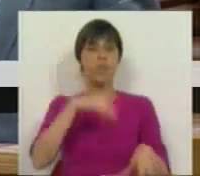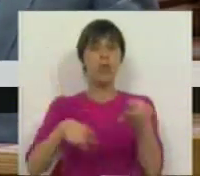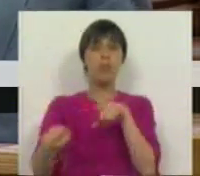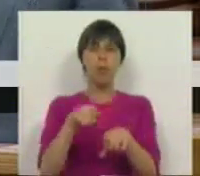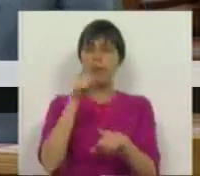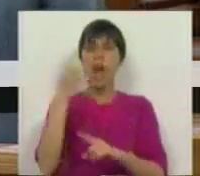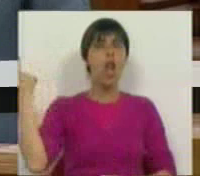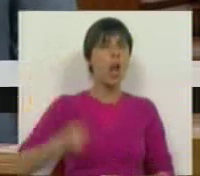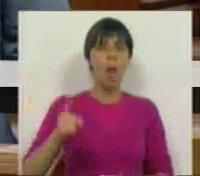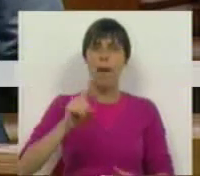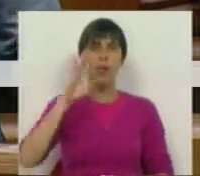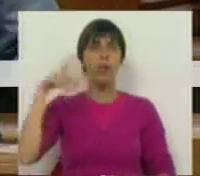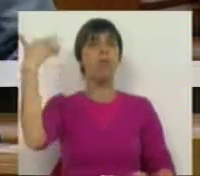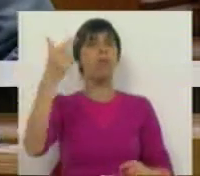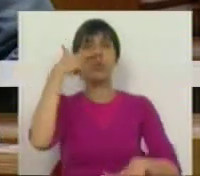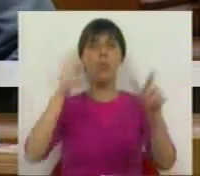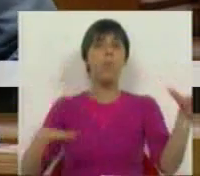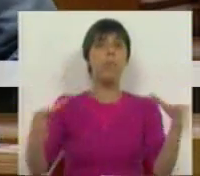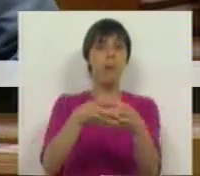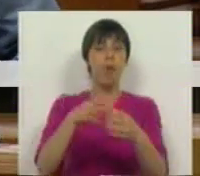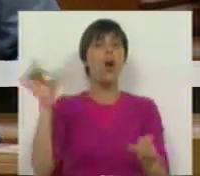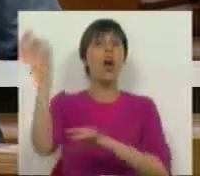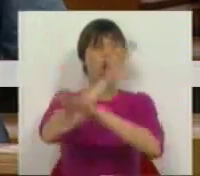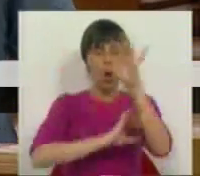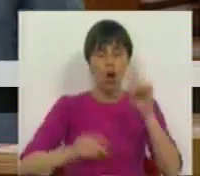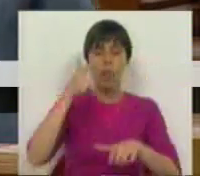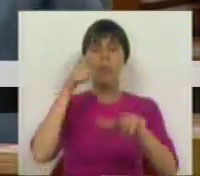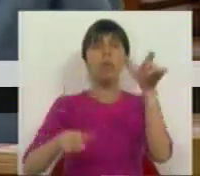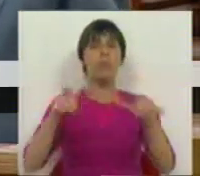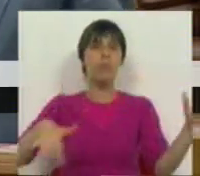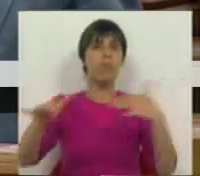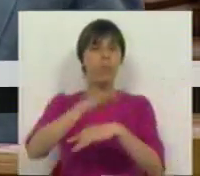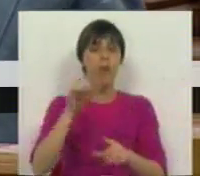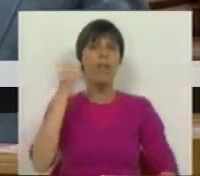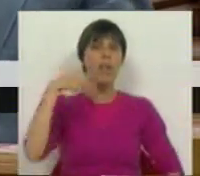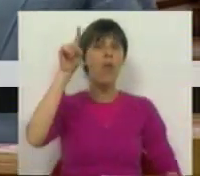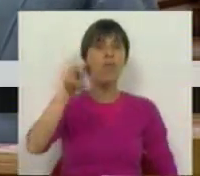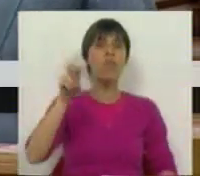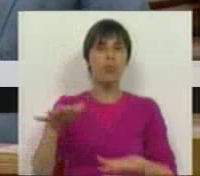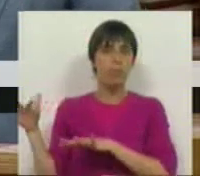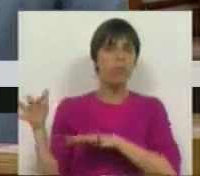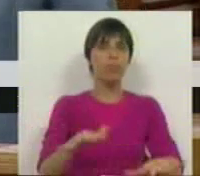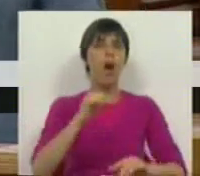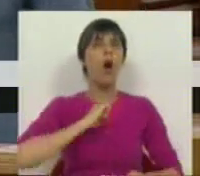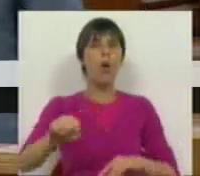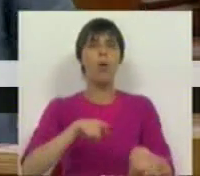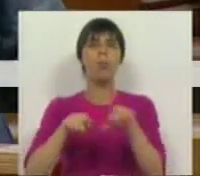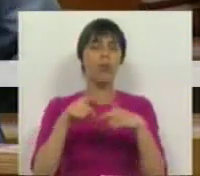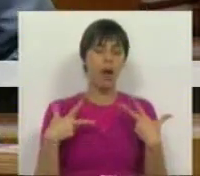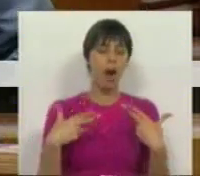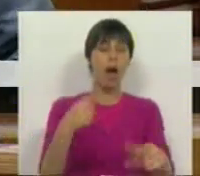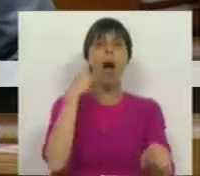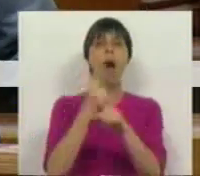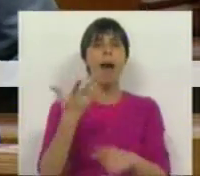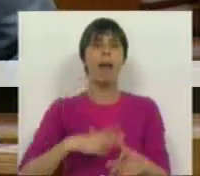políticas que elas não mandam no futuro dos povos e que na Europa os povos se vão levantar já no dia 1 de junho contra a política de austeridade. Há